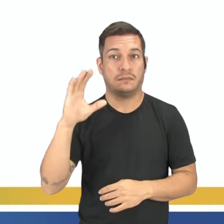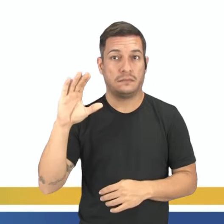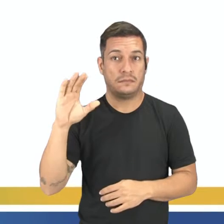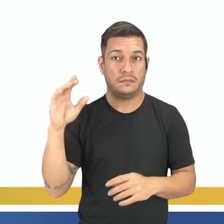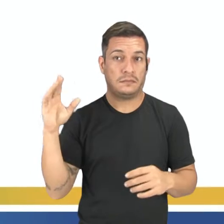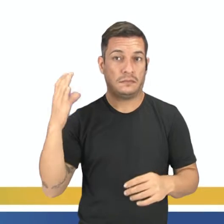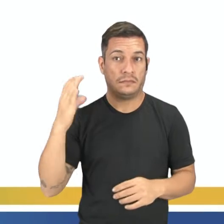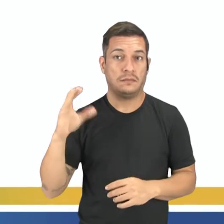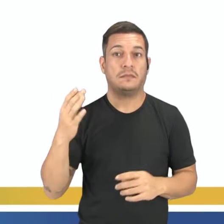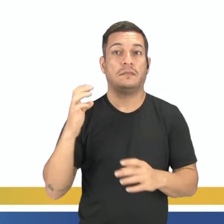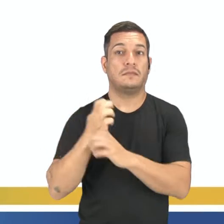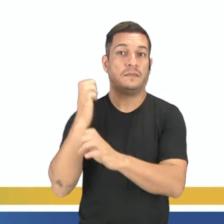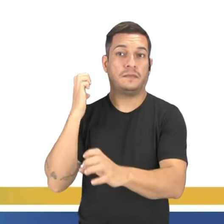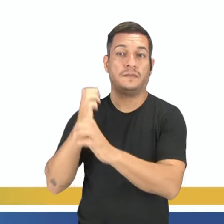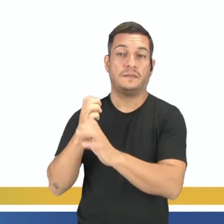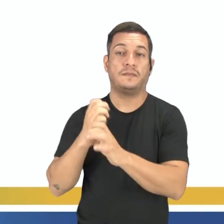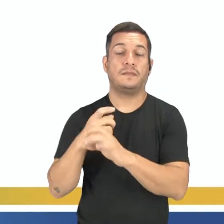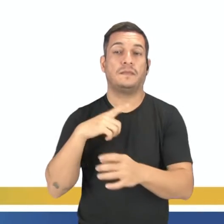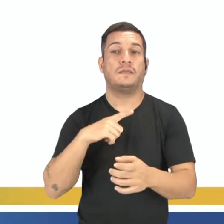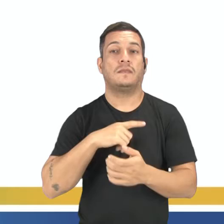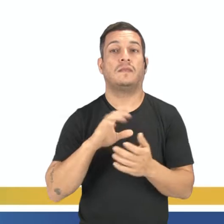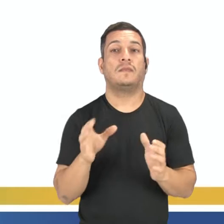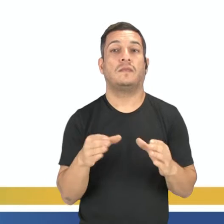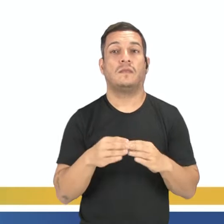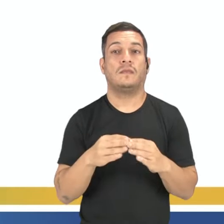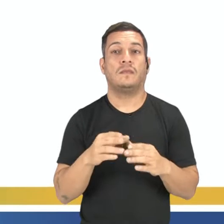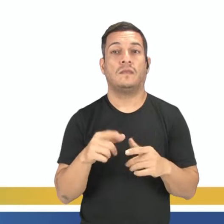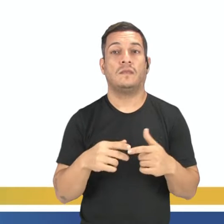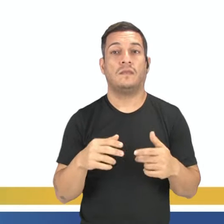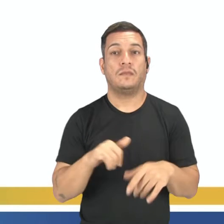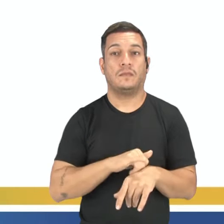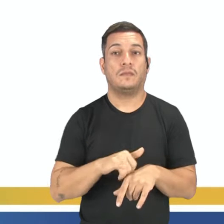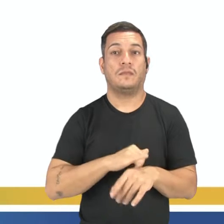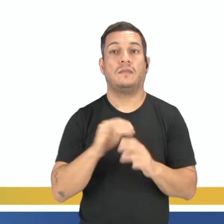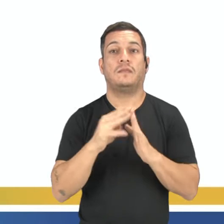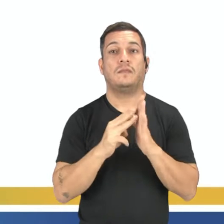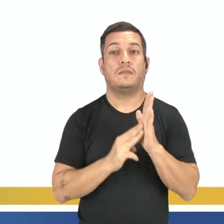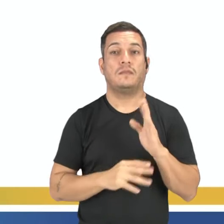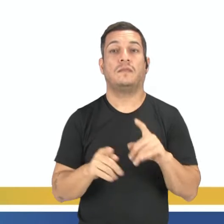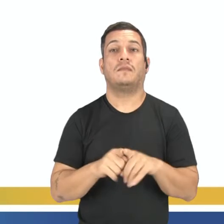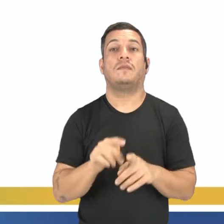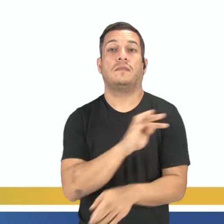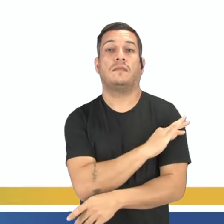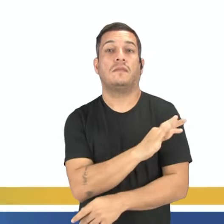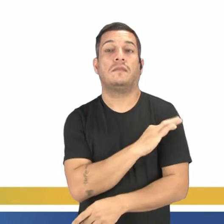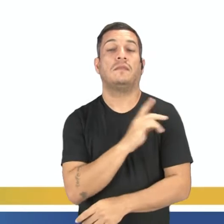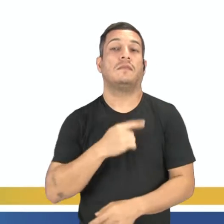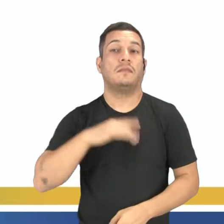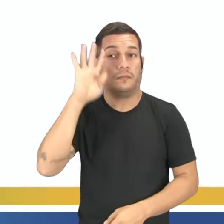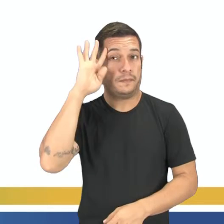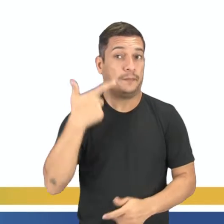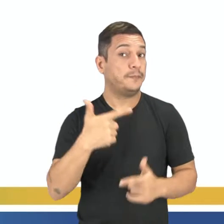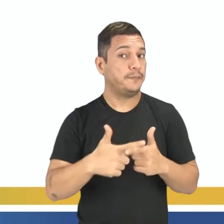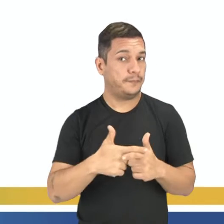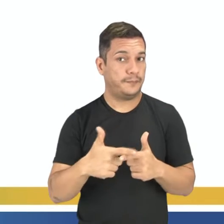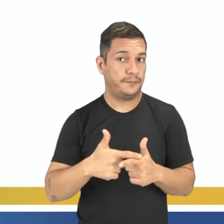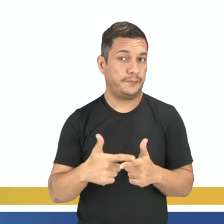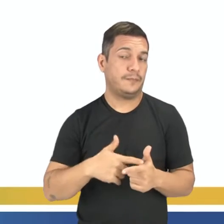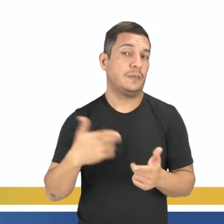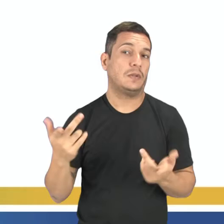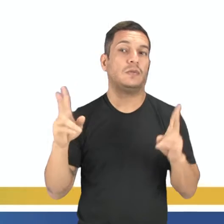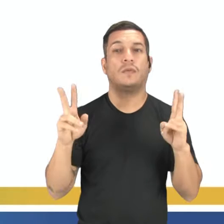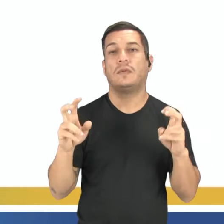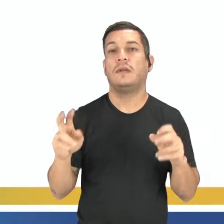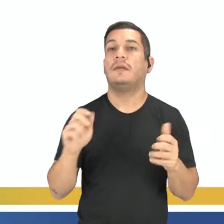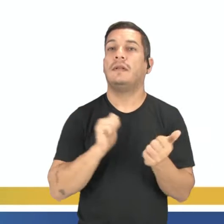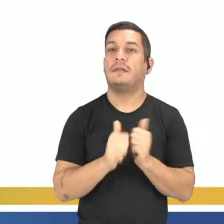da engenharia que ela envolve um conjunto de instrumentos, métodos e técnicas na resolução de problemas, não só na área